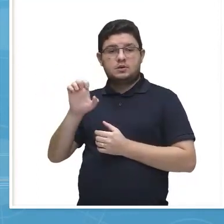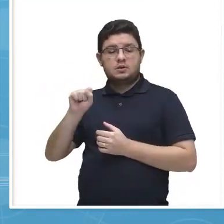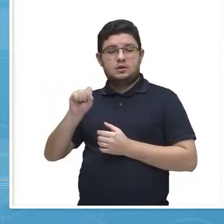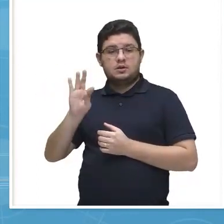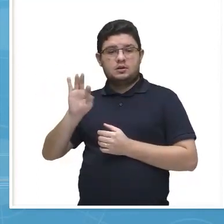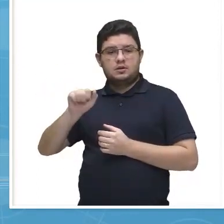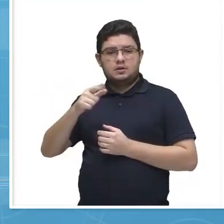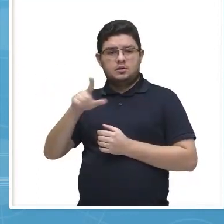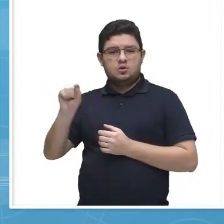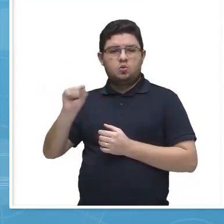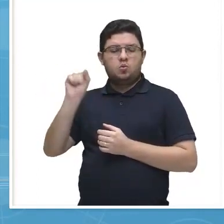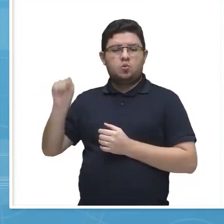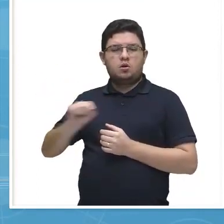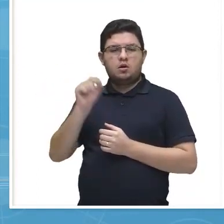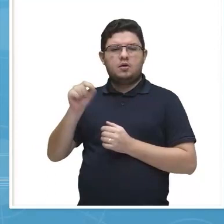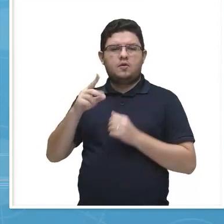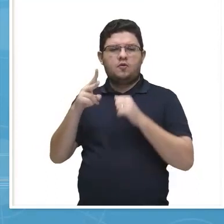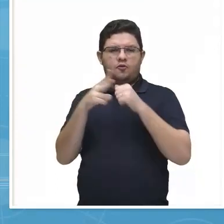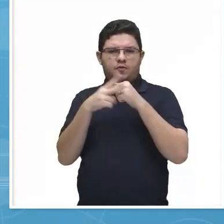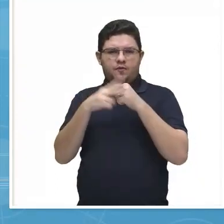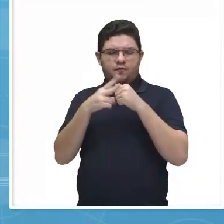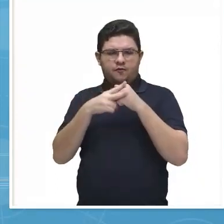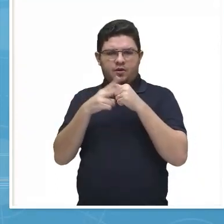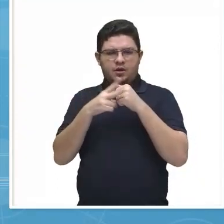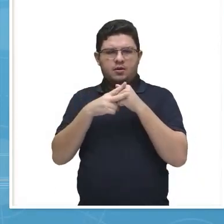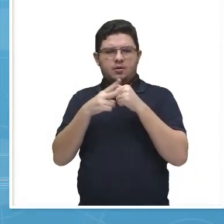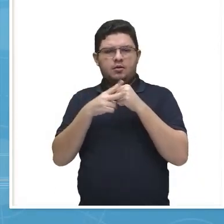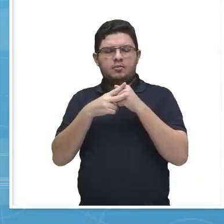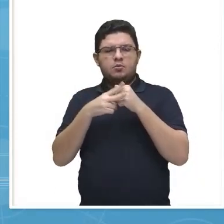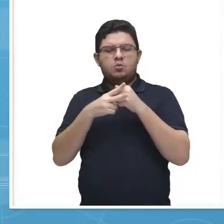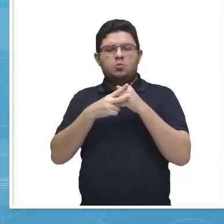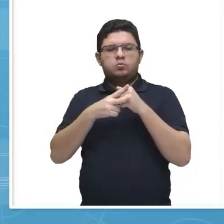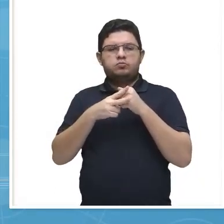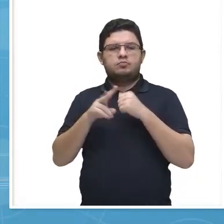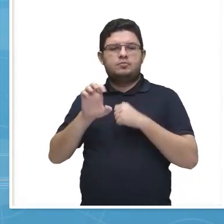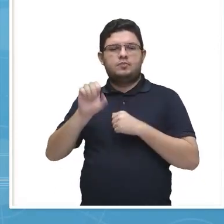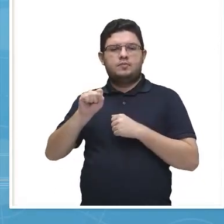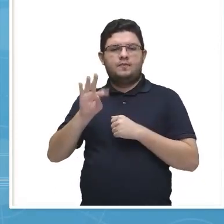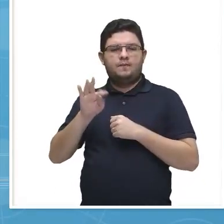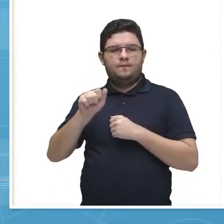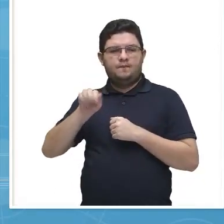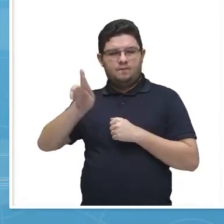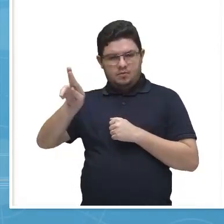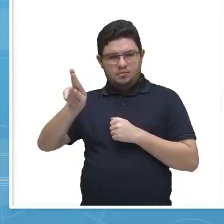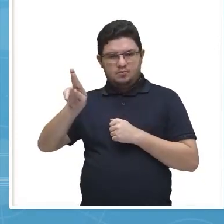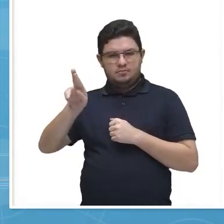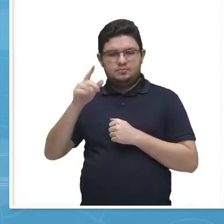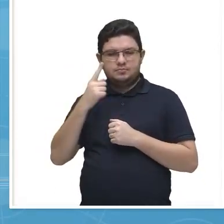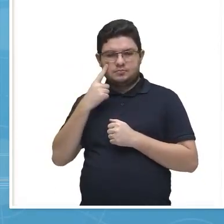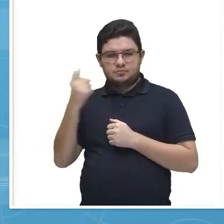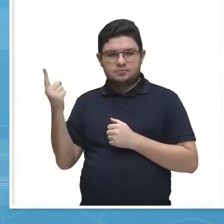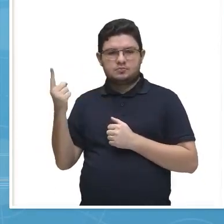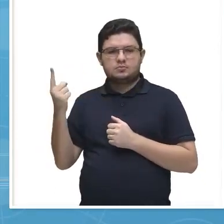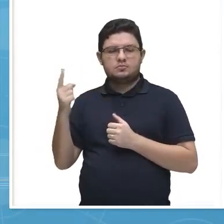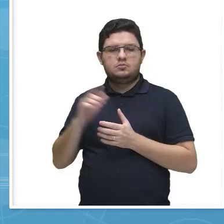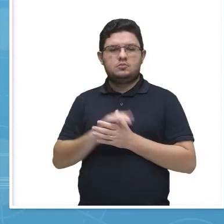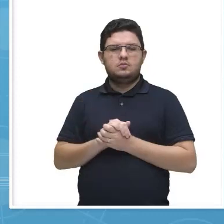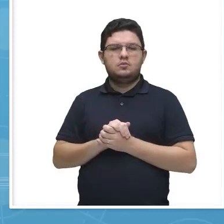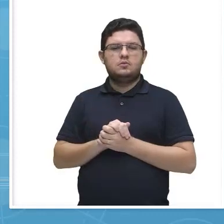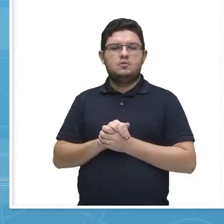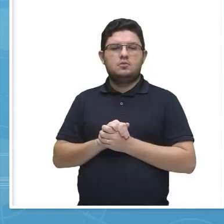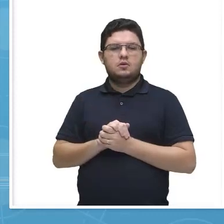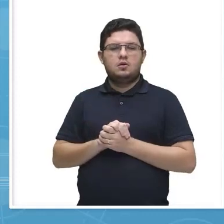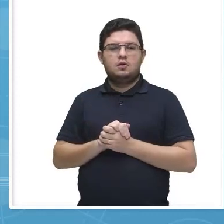verbo de ligação, porque está servindo de ponte entre o sujeito, meus amigos, e o atributo,